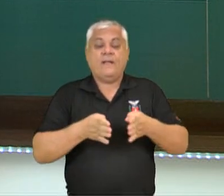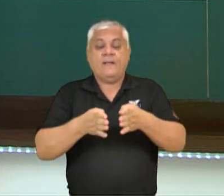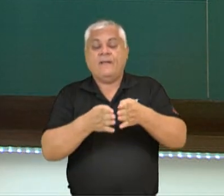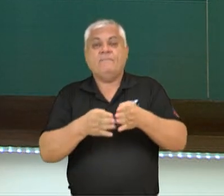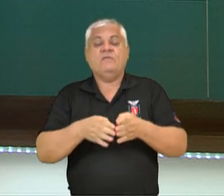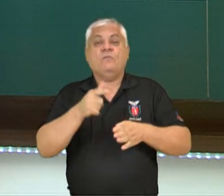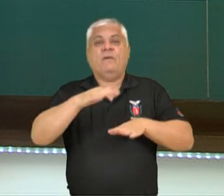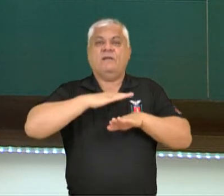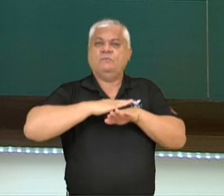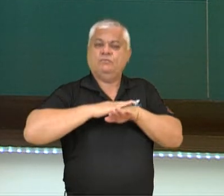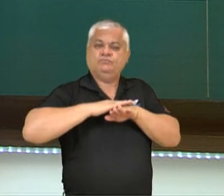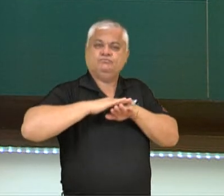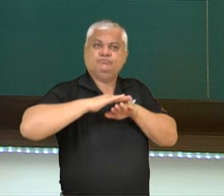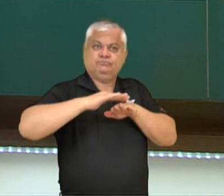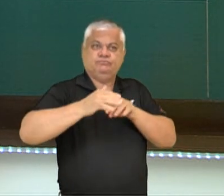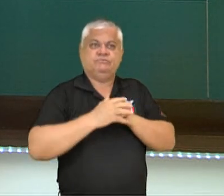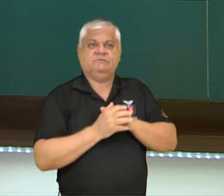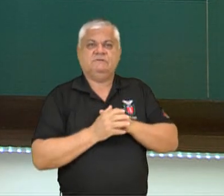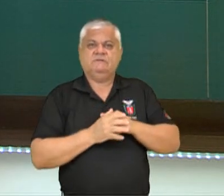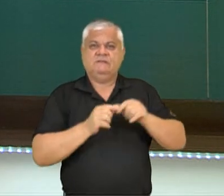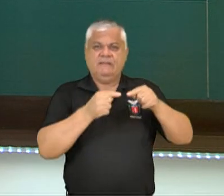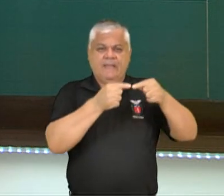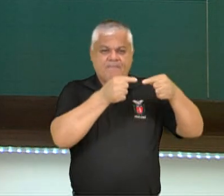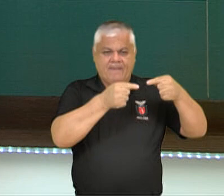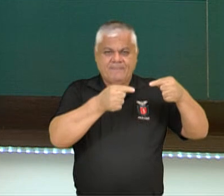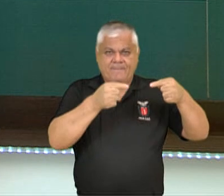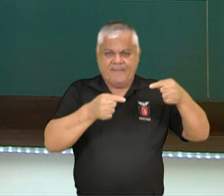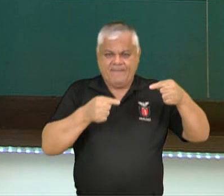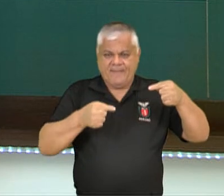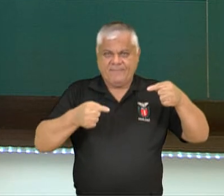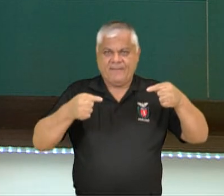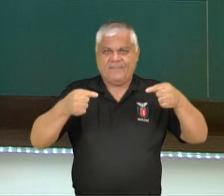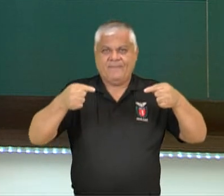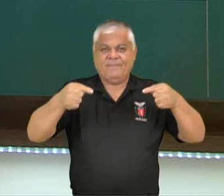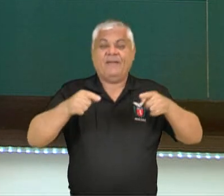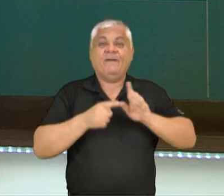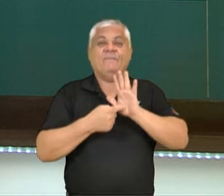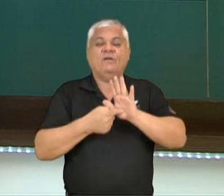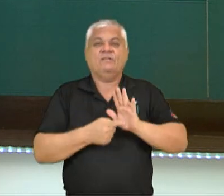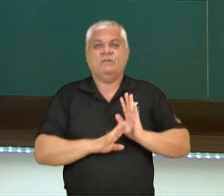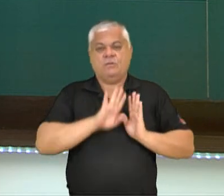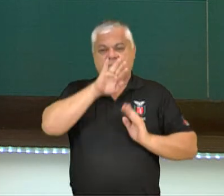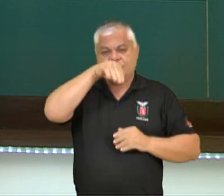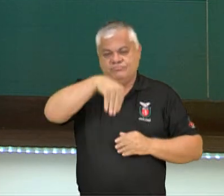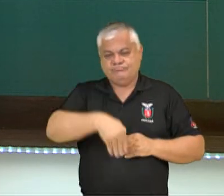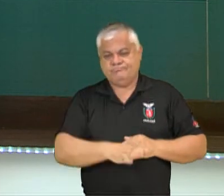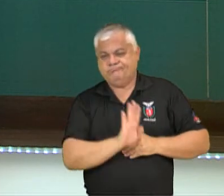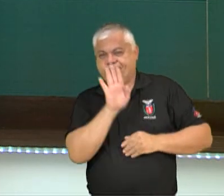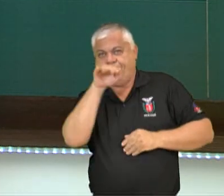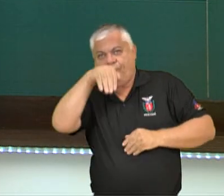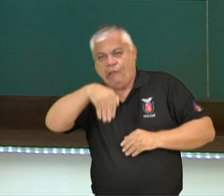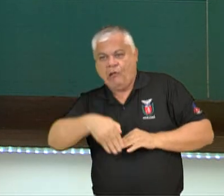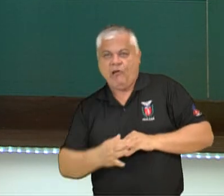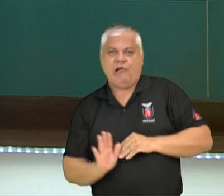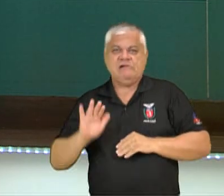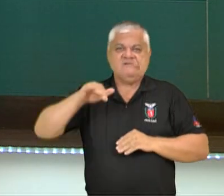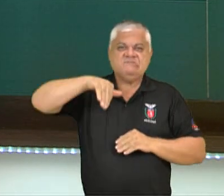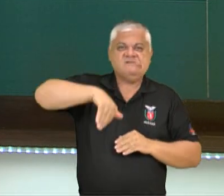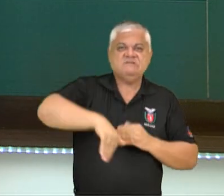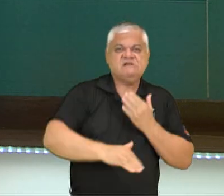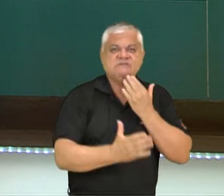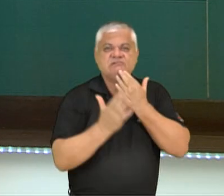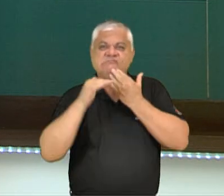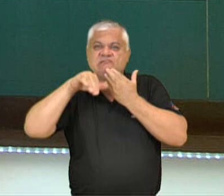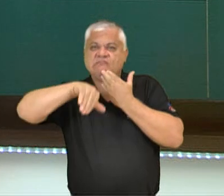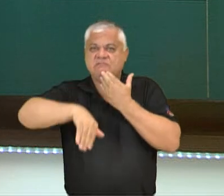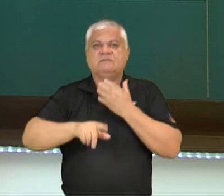mais plano. Quando as linhas são tracejadas, é uma indicação de que é um caminho acidentado, bastante